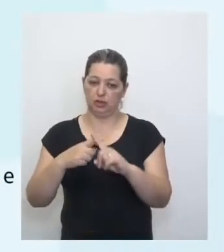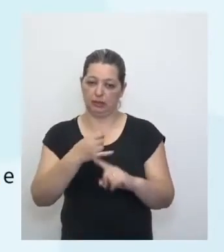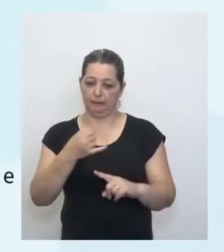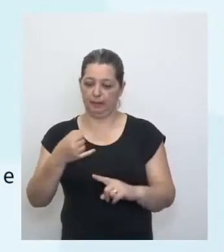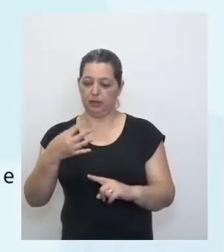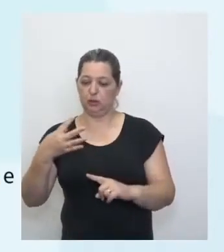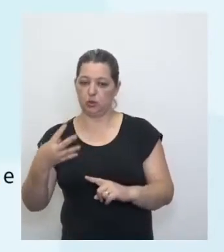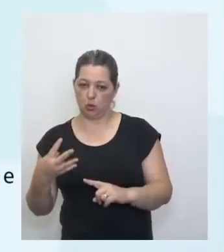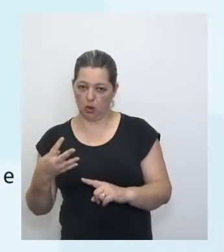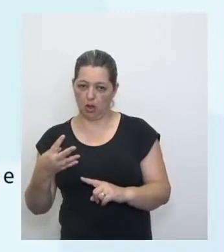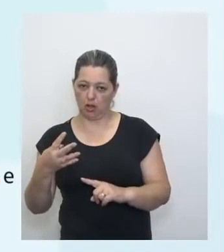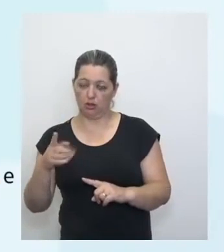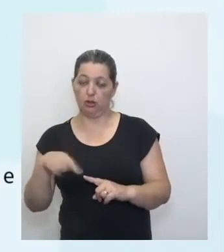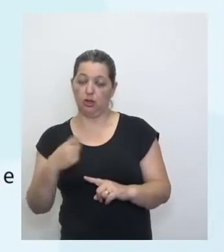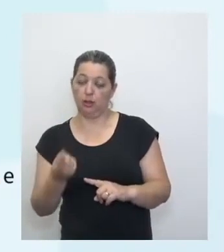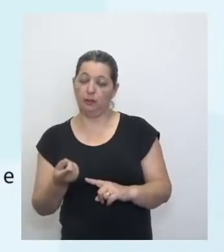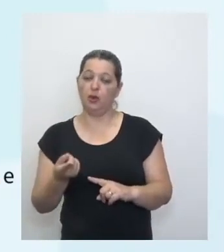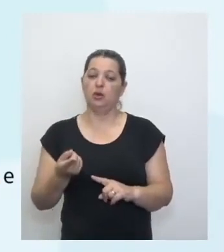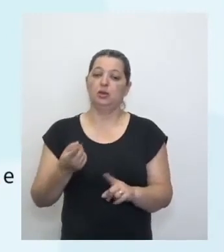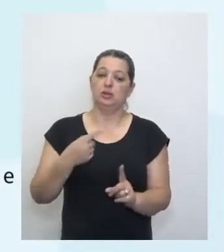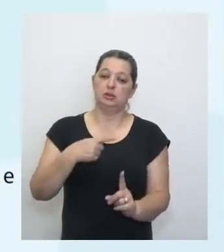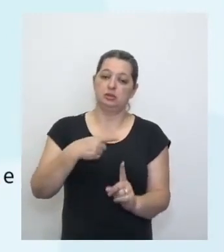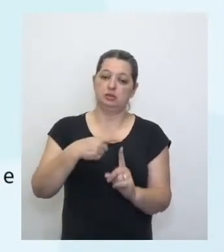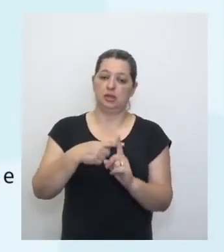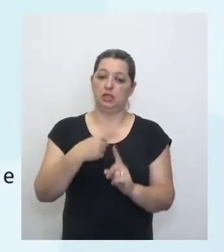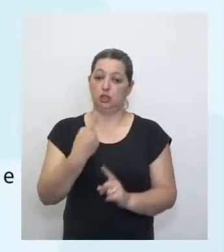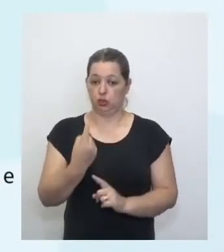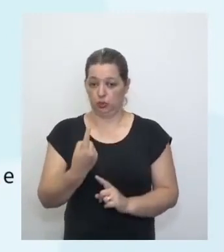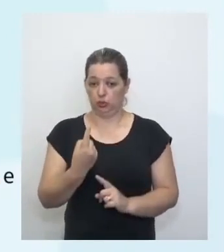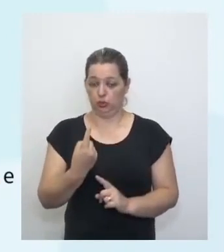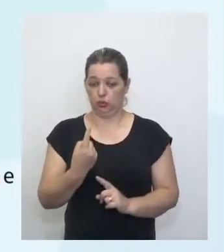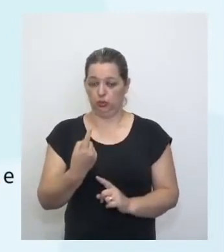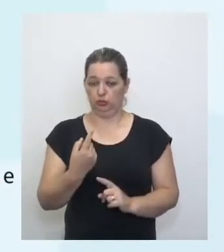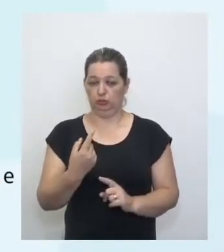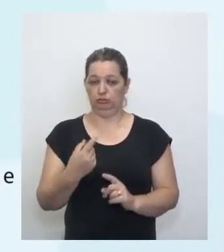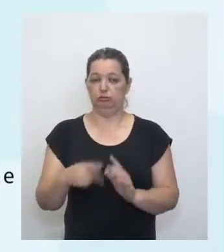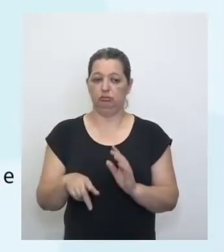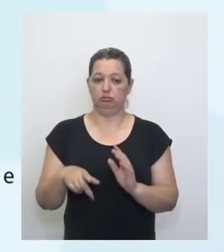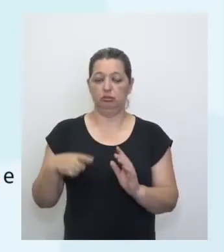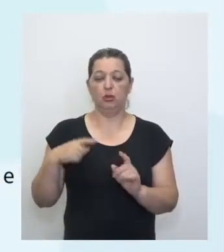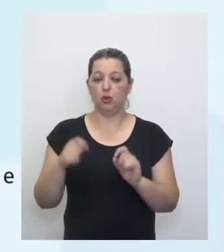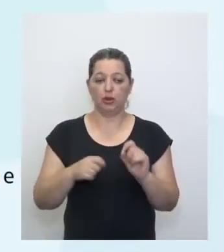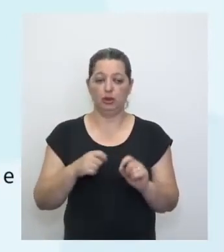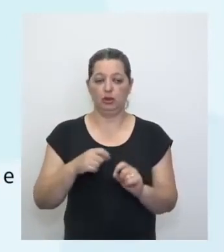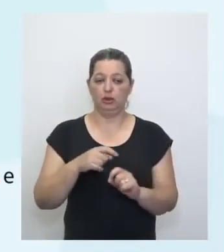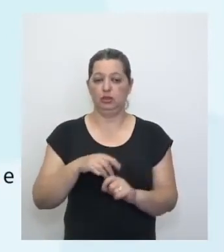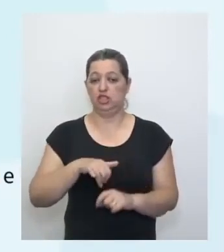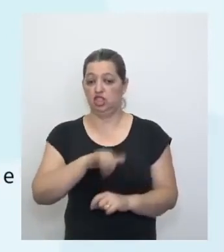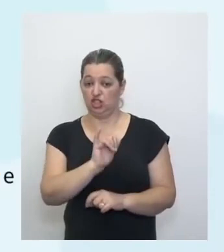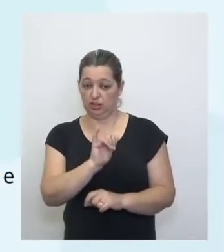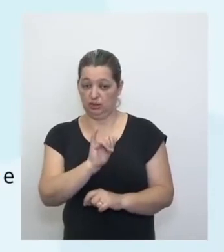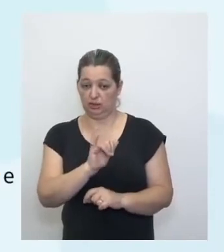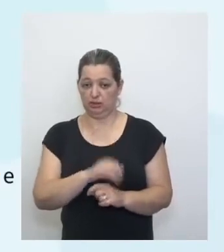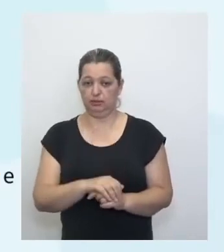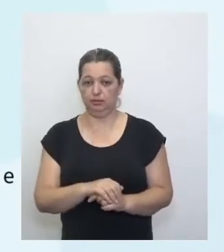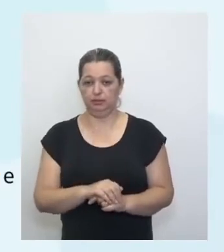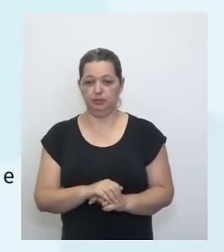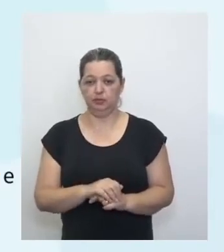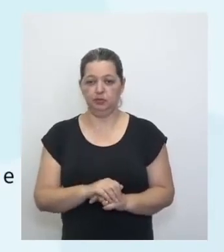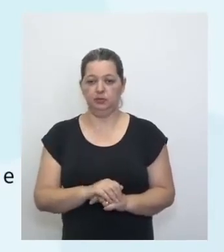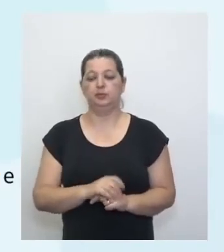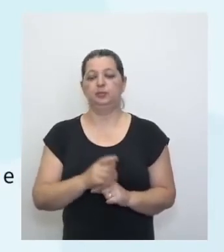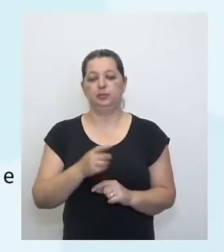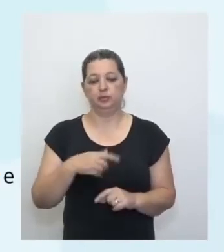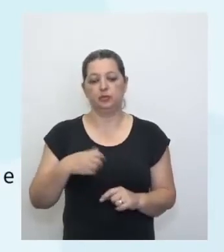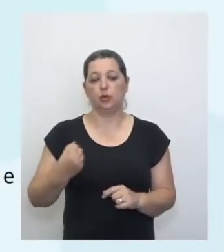o resultado eu vou somar 1. Então, os meus pontos eles vão ter o formato x e ax mais b, ou seja, um número vezes